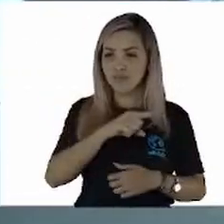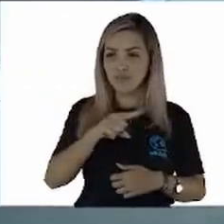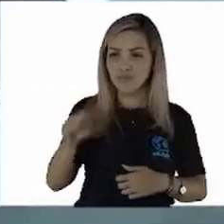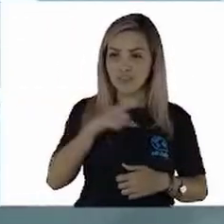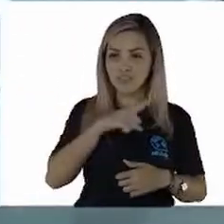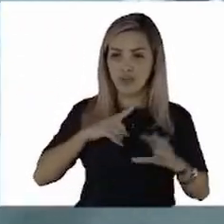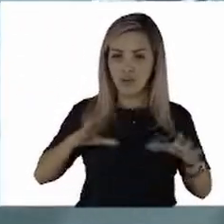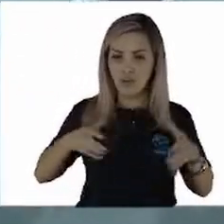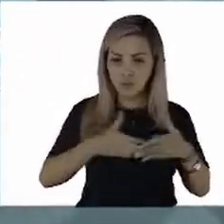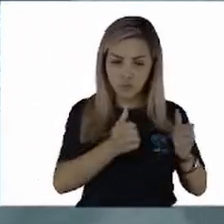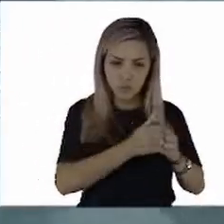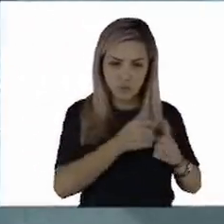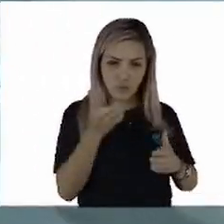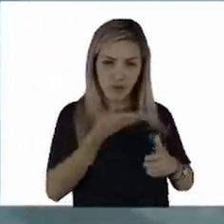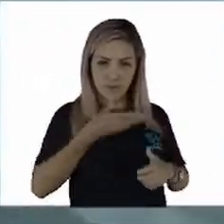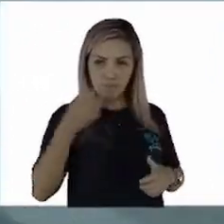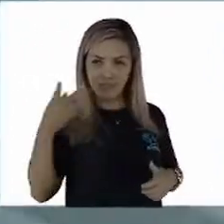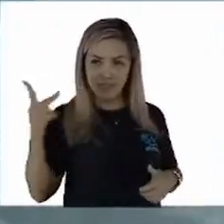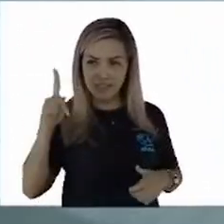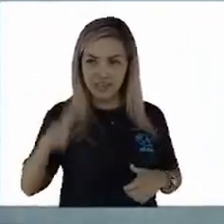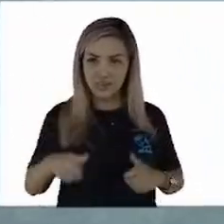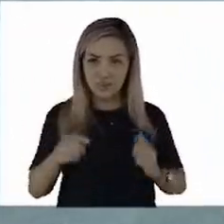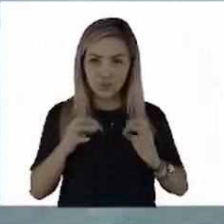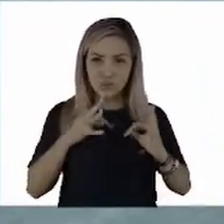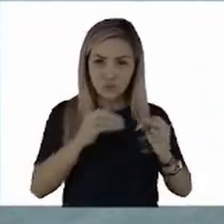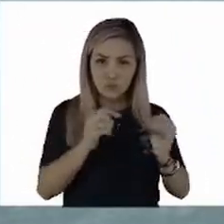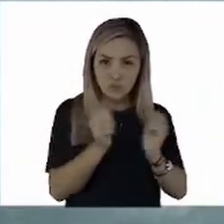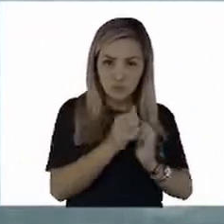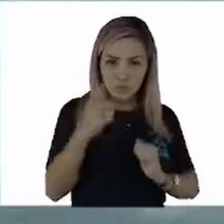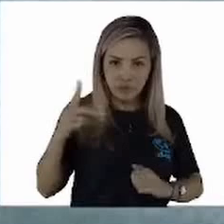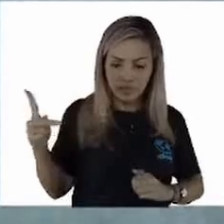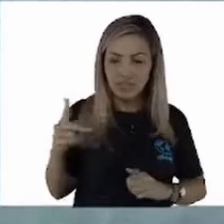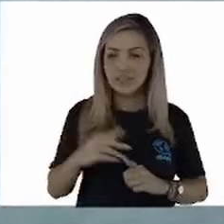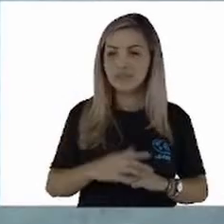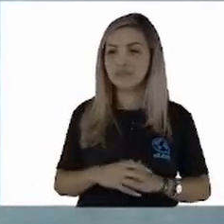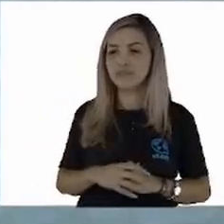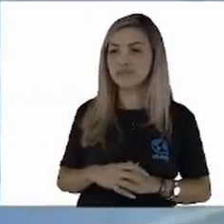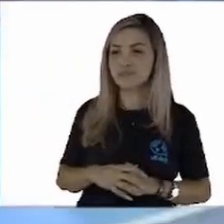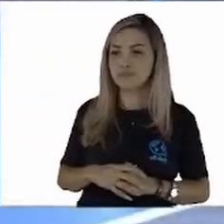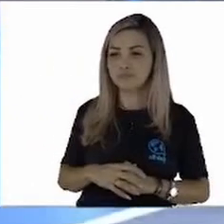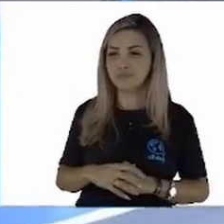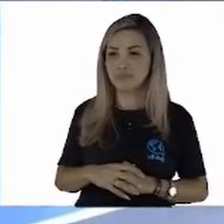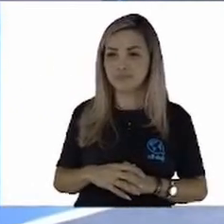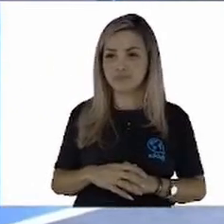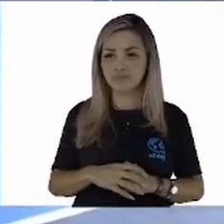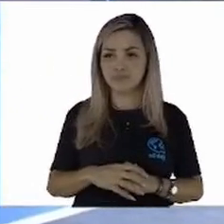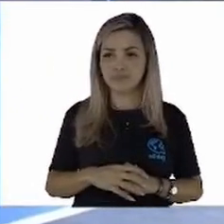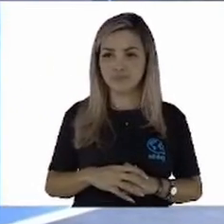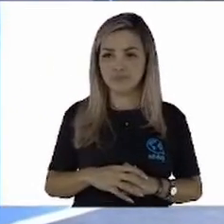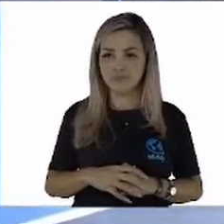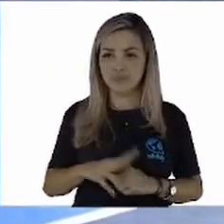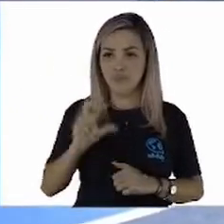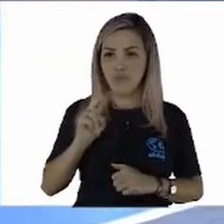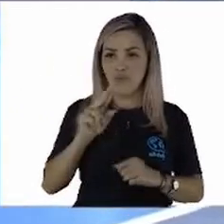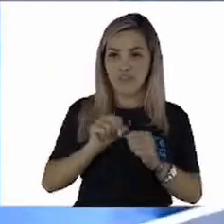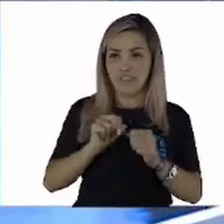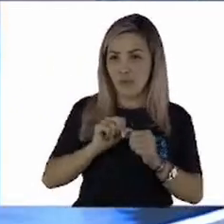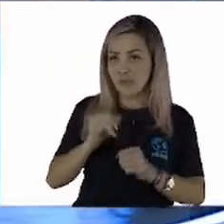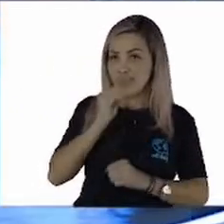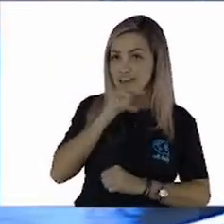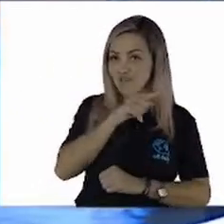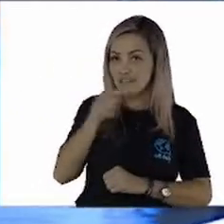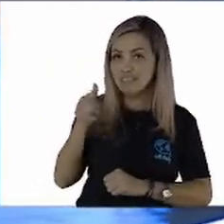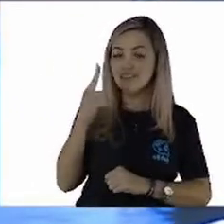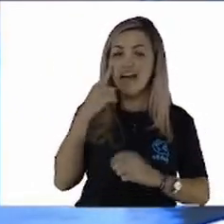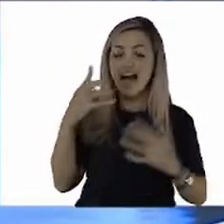na caravaninha de Vitor Hugo, todo mundo aqui? É todo mundo de Cachoeiro também? É? Cachoeiro do Macacu? Ó, eu vou fazer um teste de atenção pra